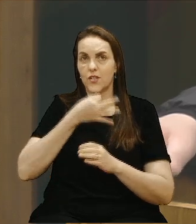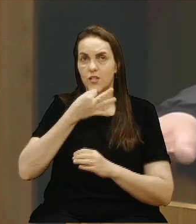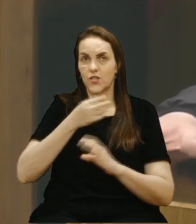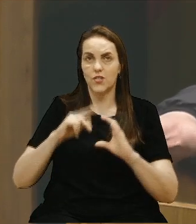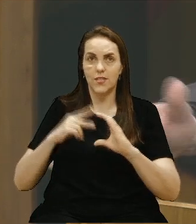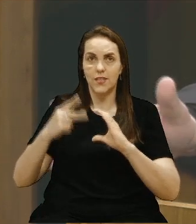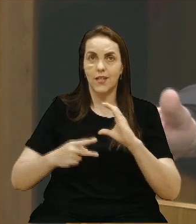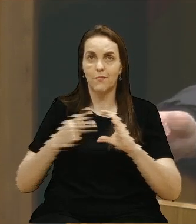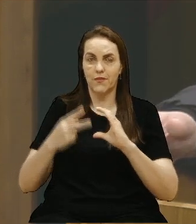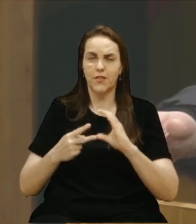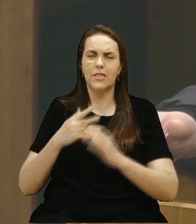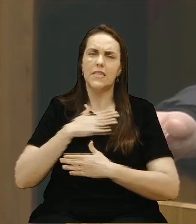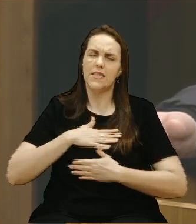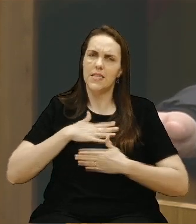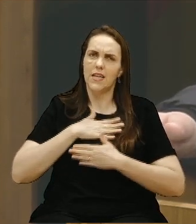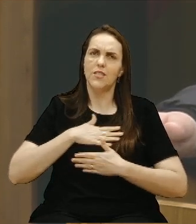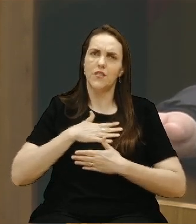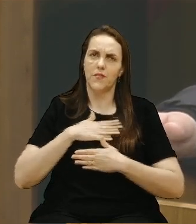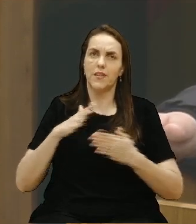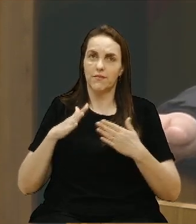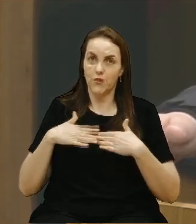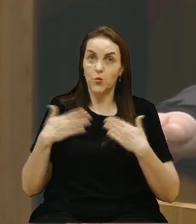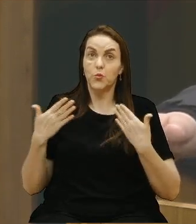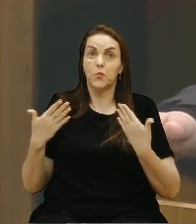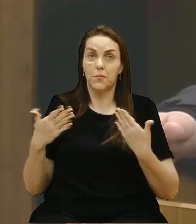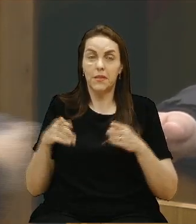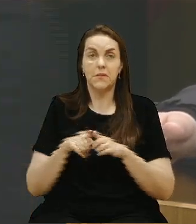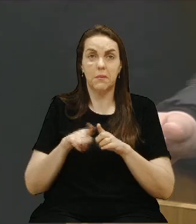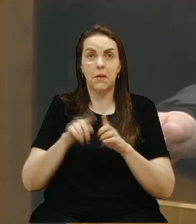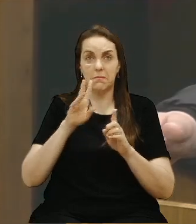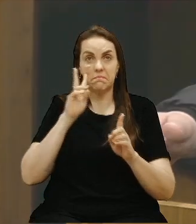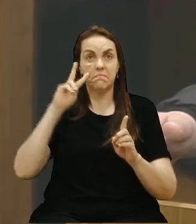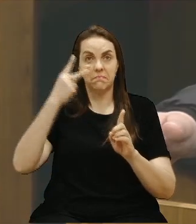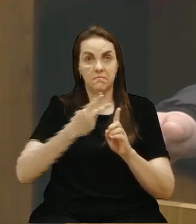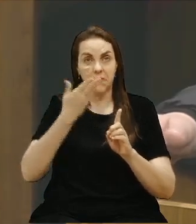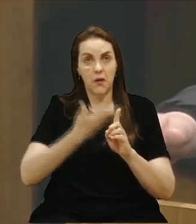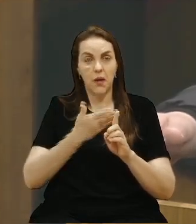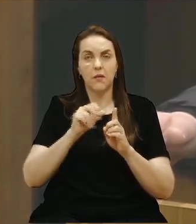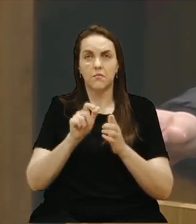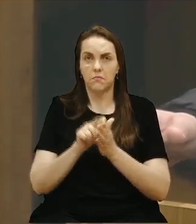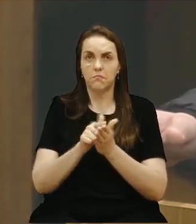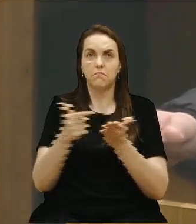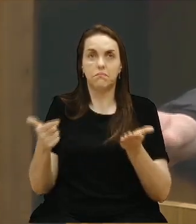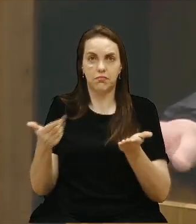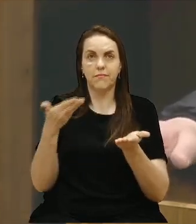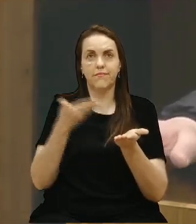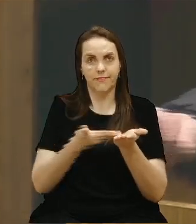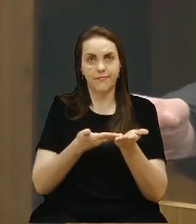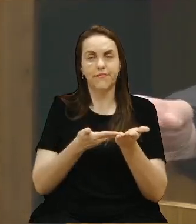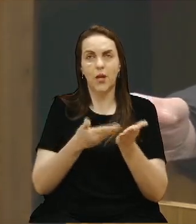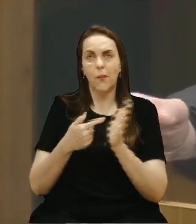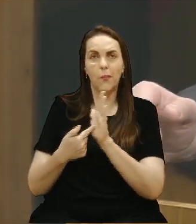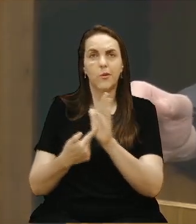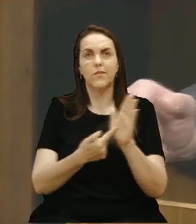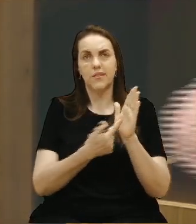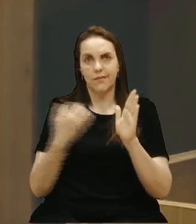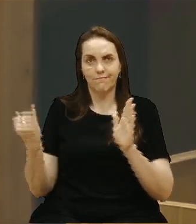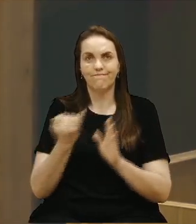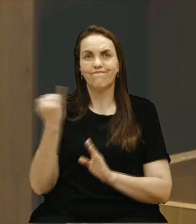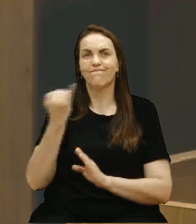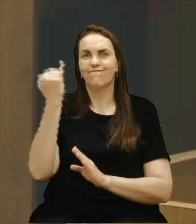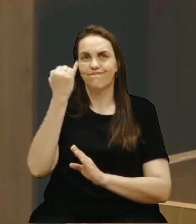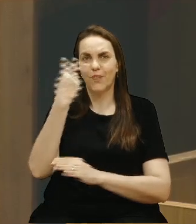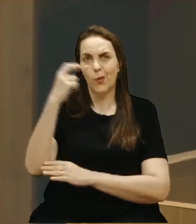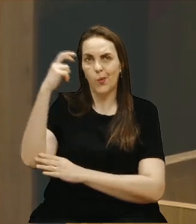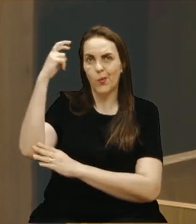satisfeito e surpreso, né, a grata surpresa poder ser reconhecido pelo maior veículo impresso aí da cidade, mostrando a relevância da contribuição